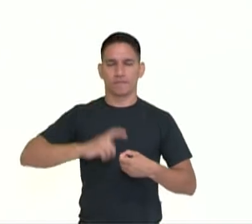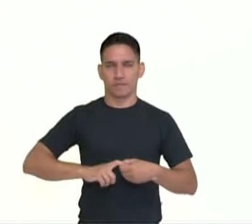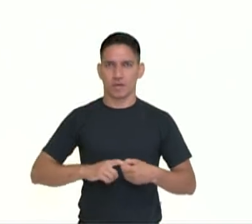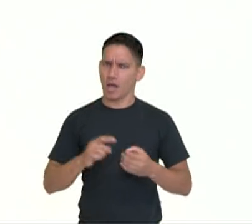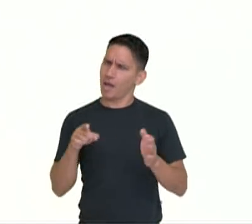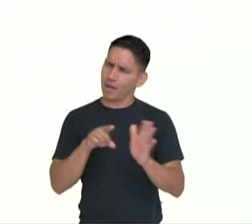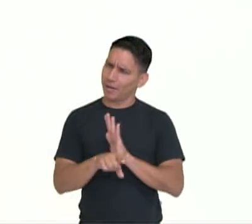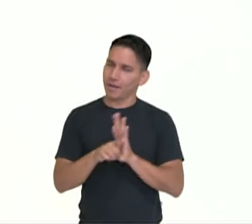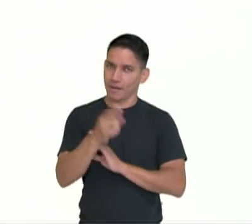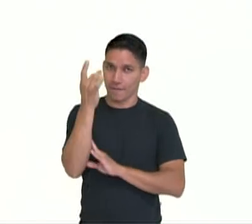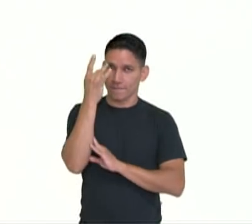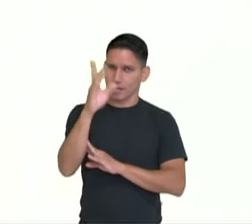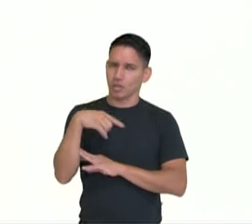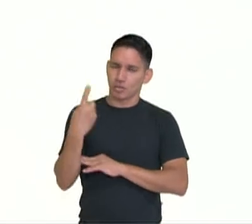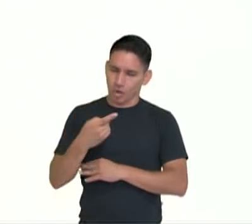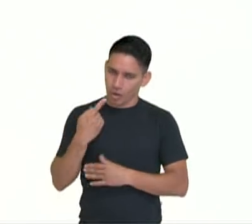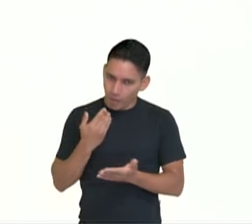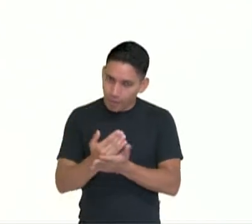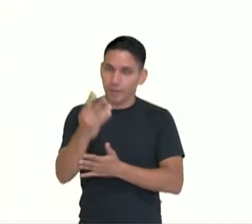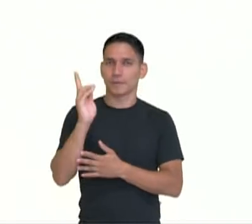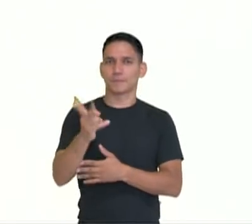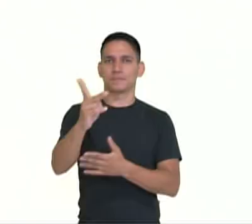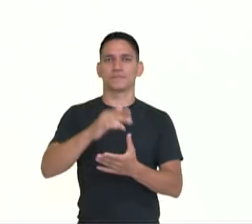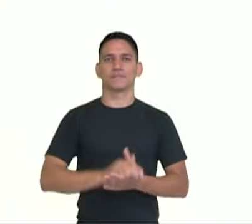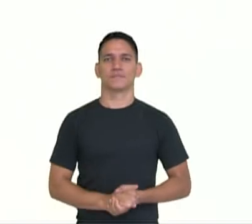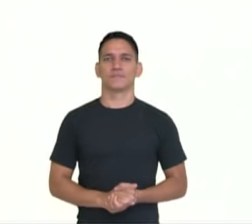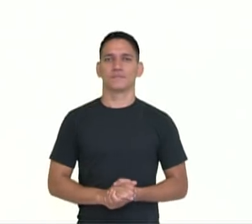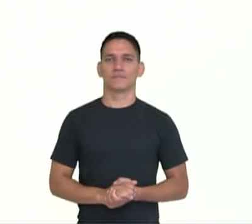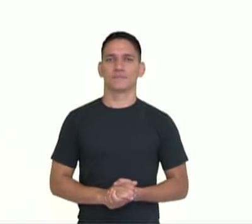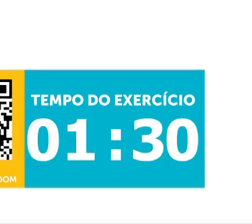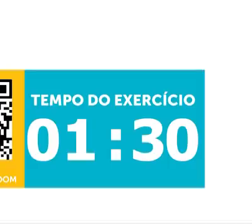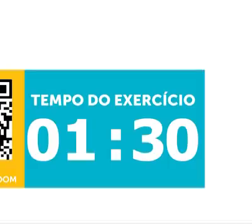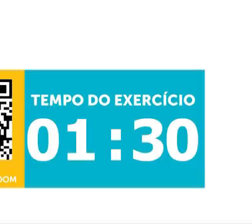está facinho para a gente ir esquentando na aula de hoje e eu já retorno.